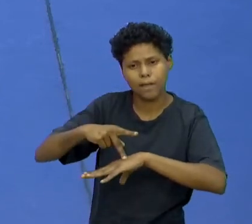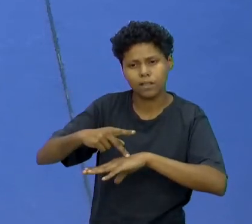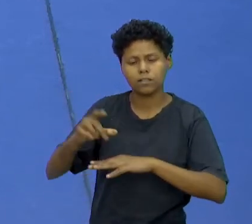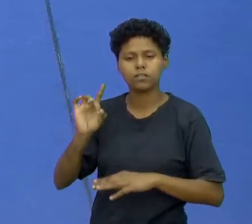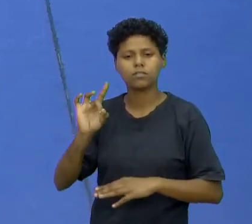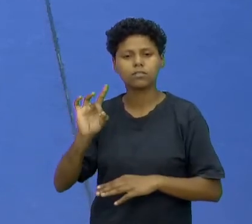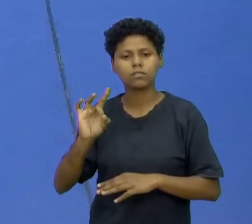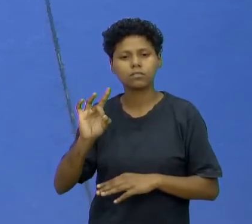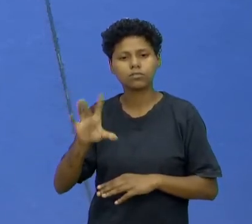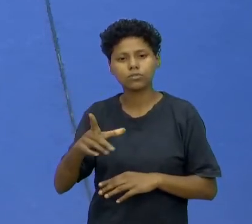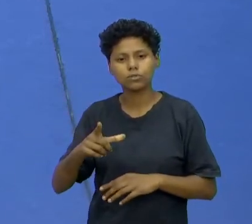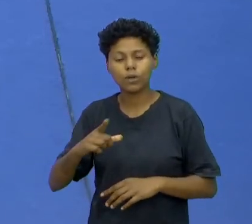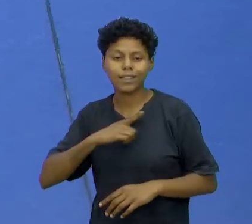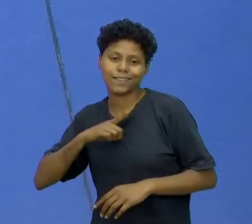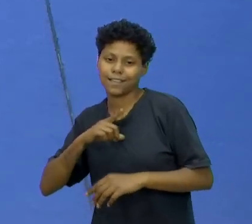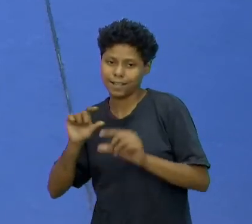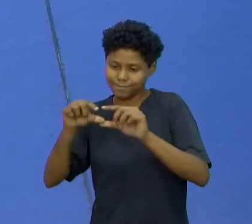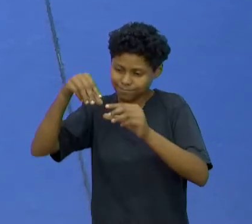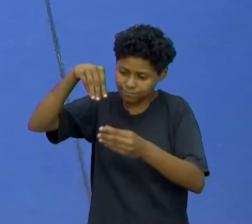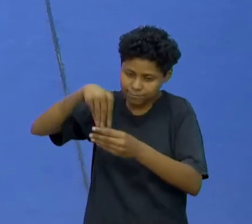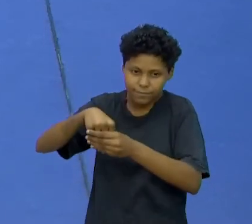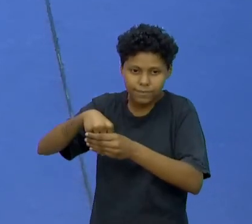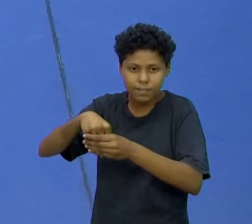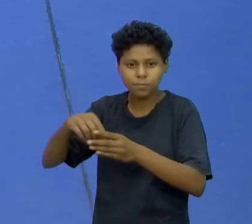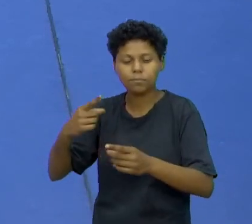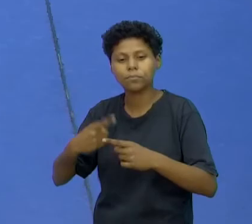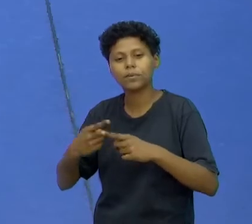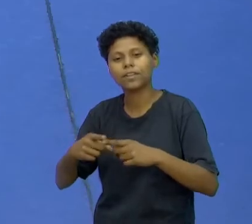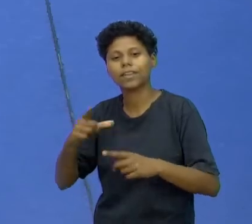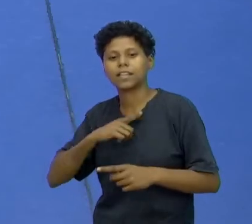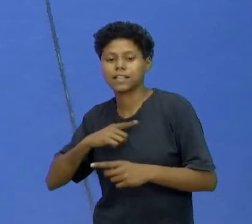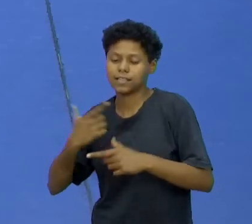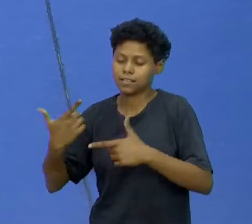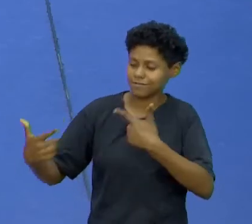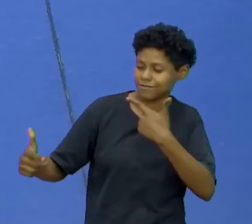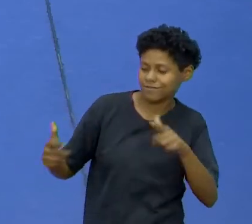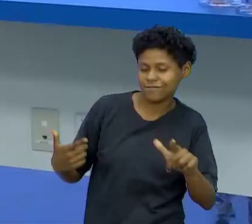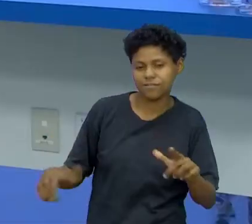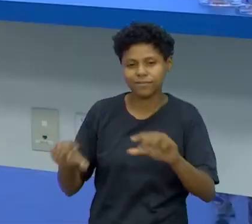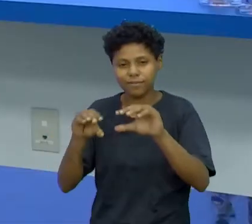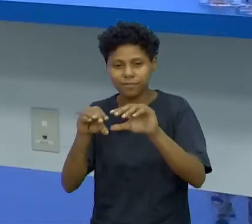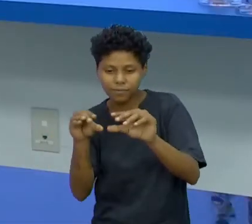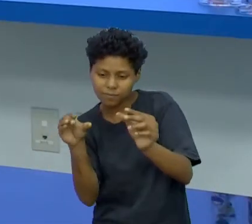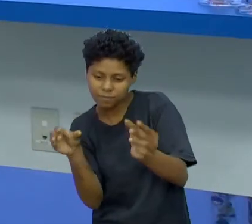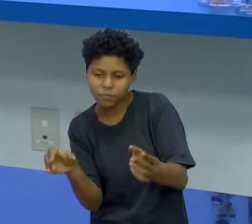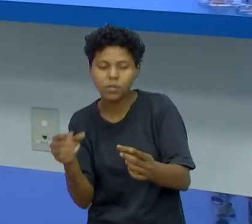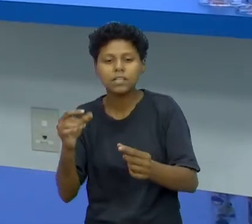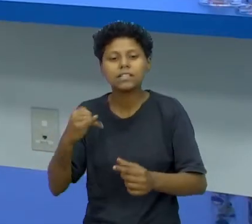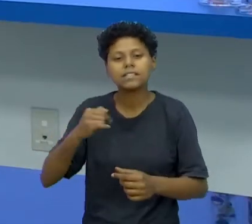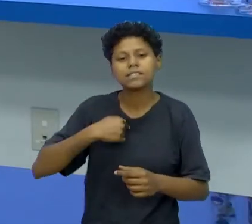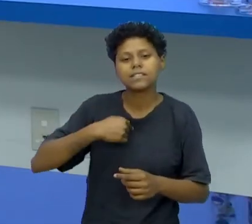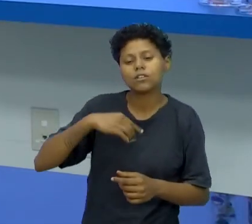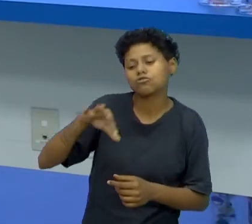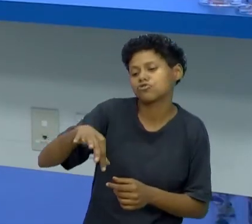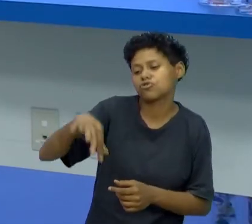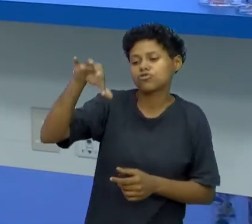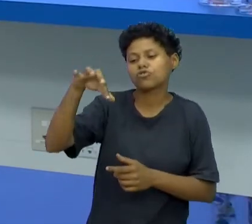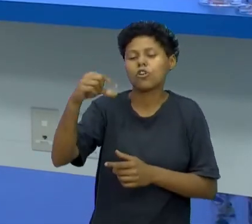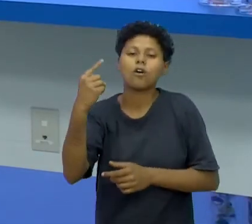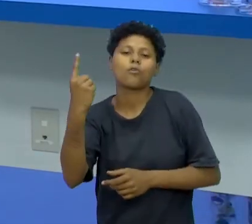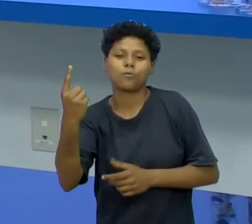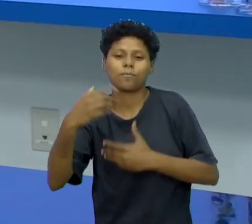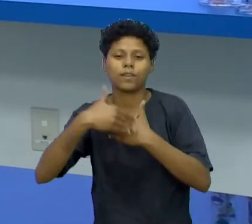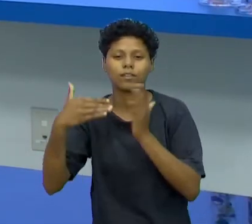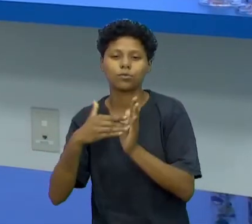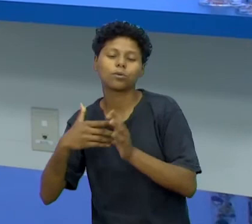assim porque ela tem as outras. Na verdade, se eu tirar essas outras aqui, caem. Porque cada pedra é